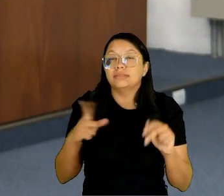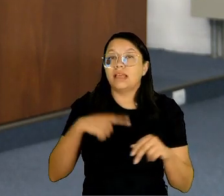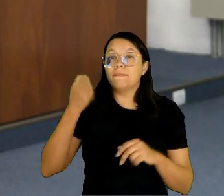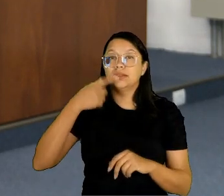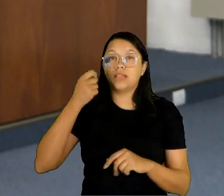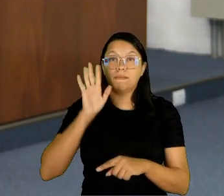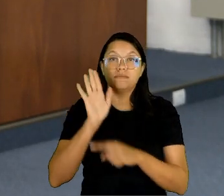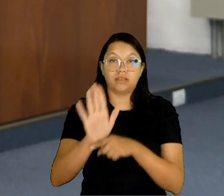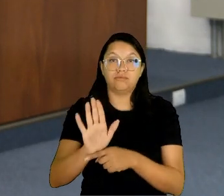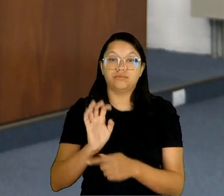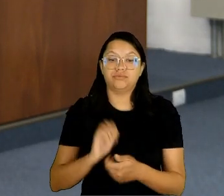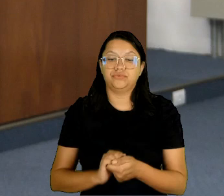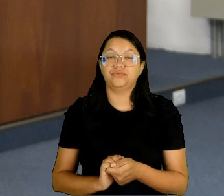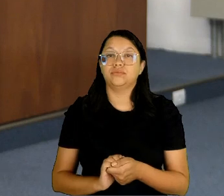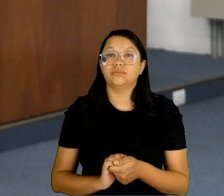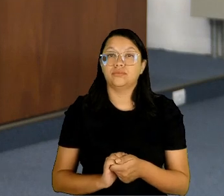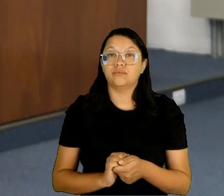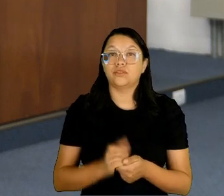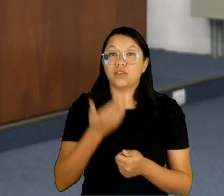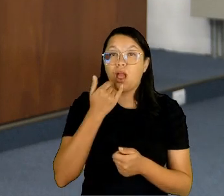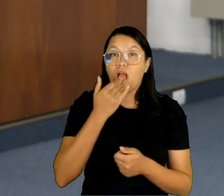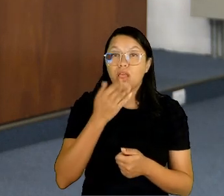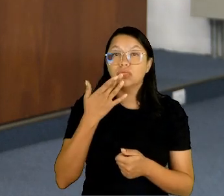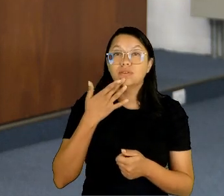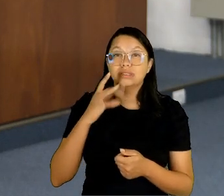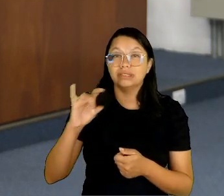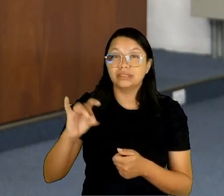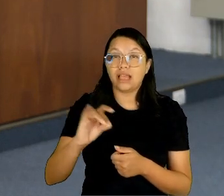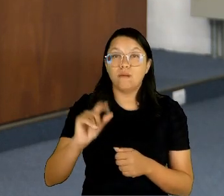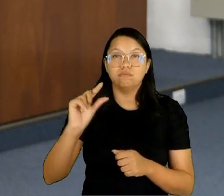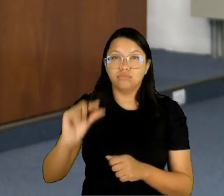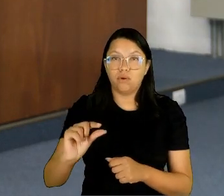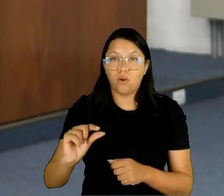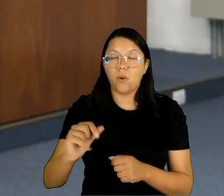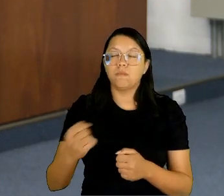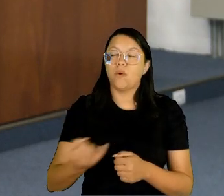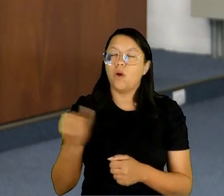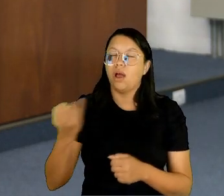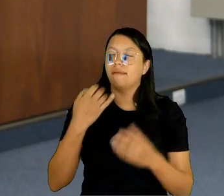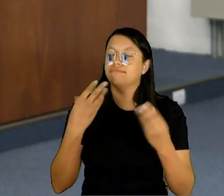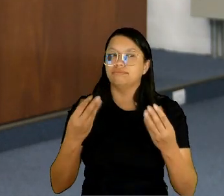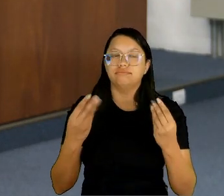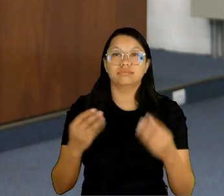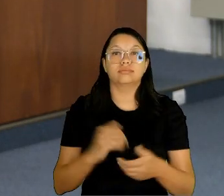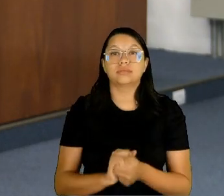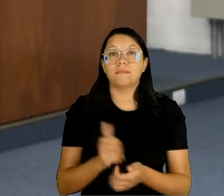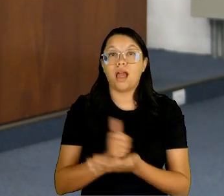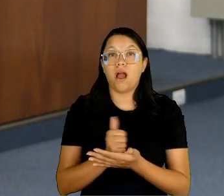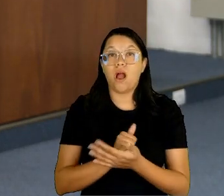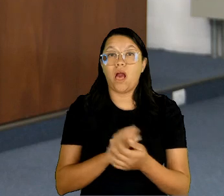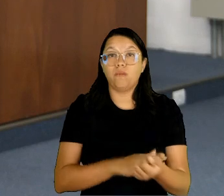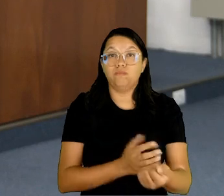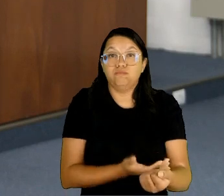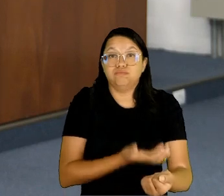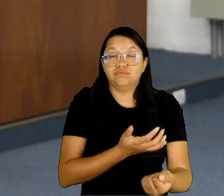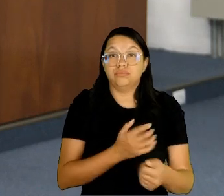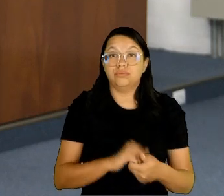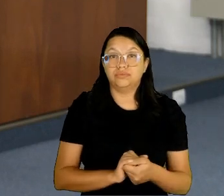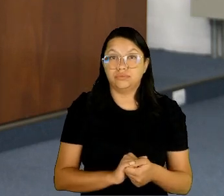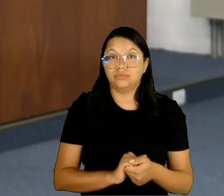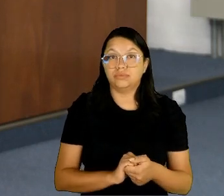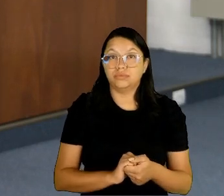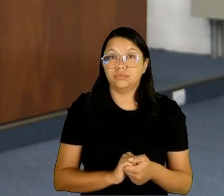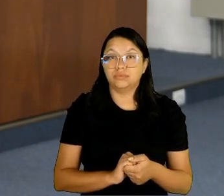também tem medicamentos que podem ajudar. Uma dieta com pouco sal também é extremamente importante, em especial aqui para controlar a